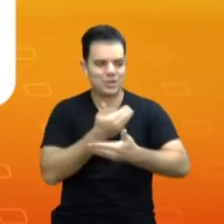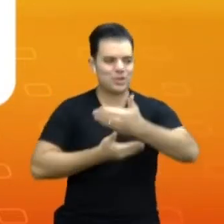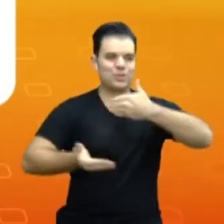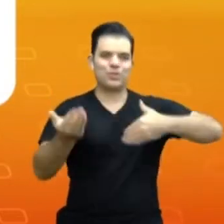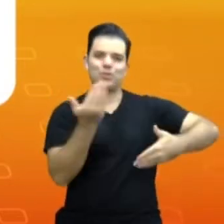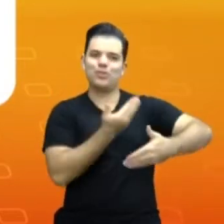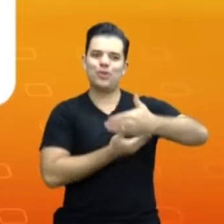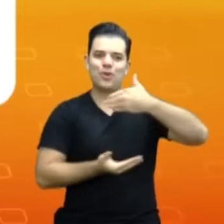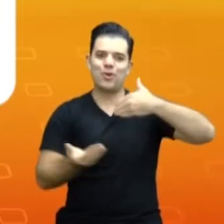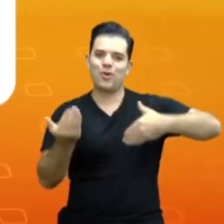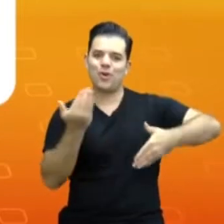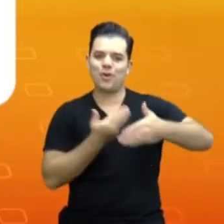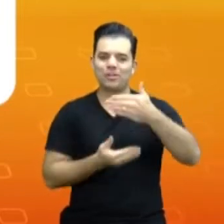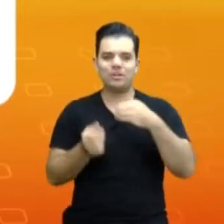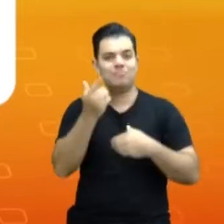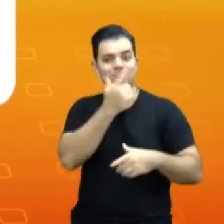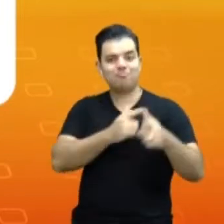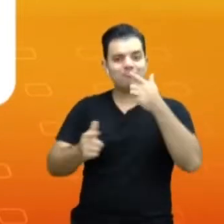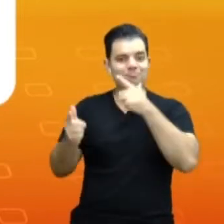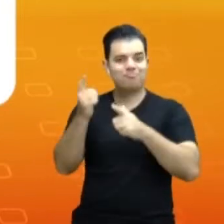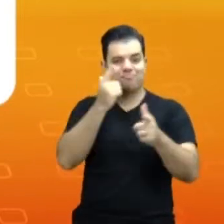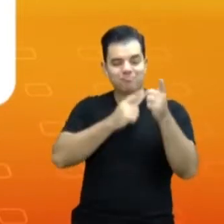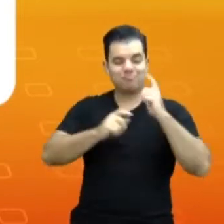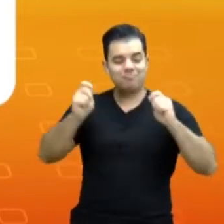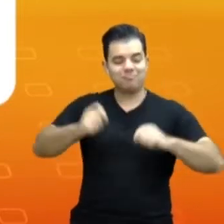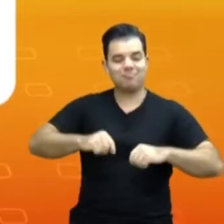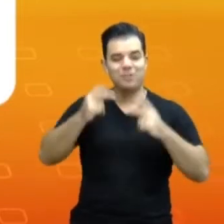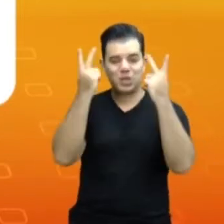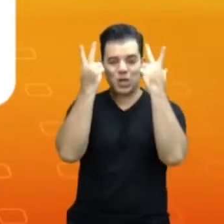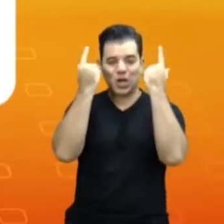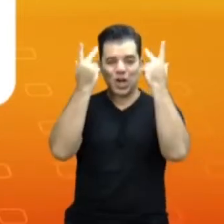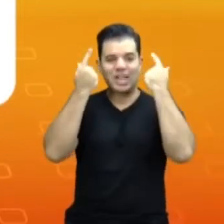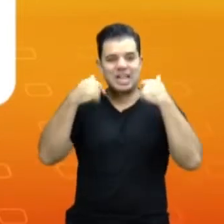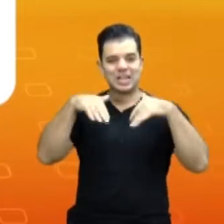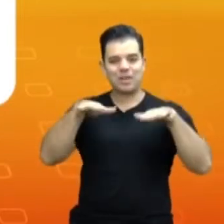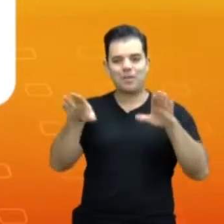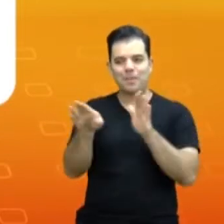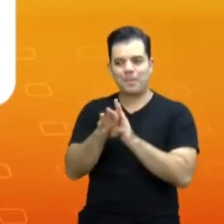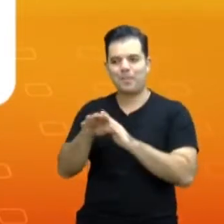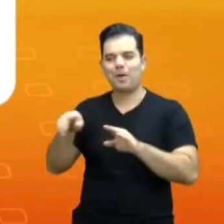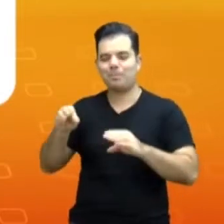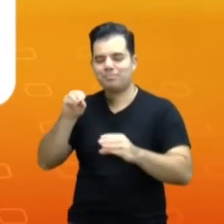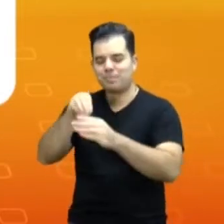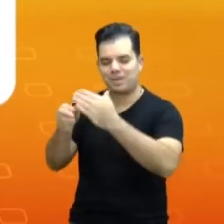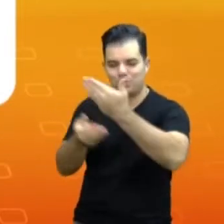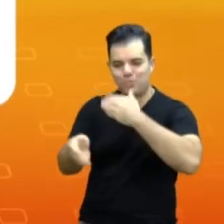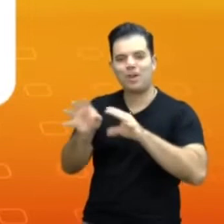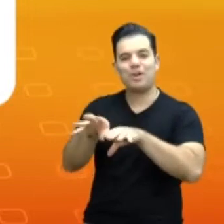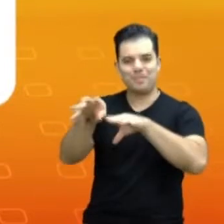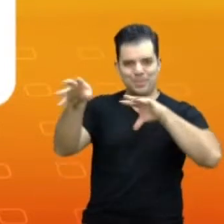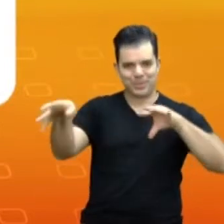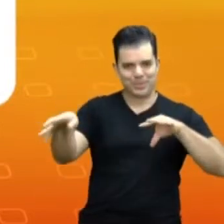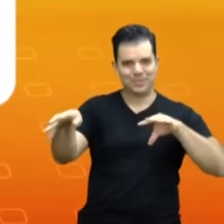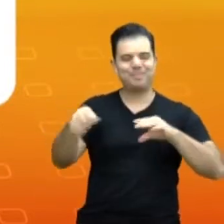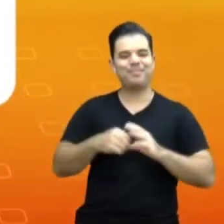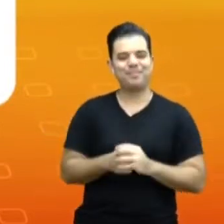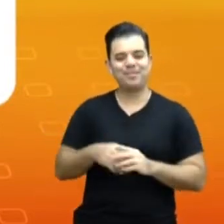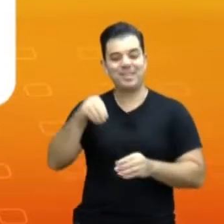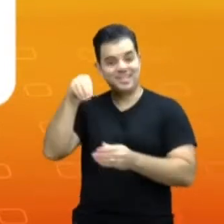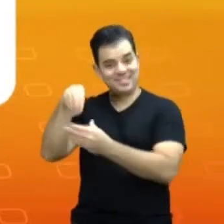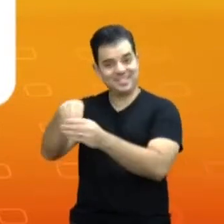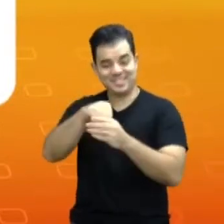assim encolher um pouco esse fluxo de detentores constantemente dentro das instalações.